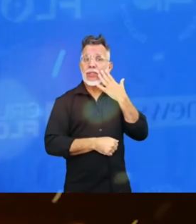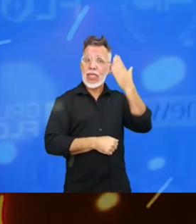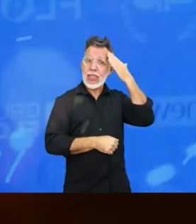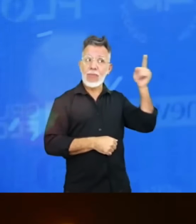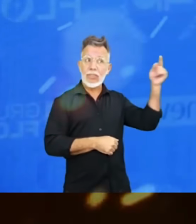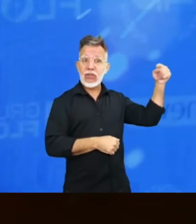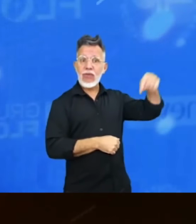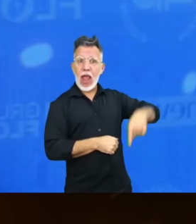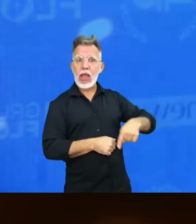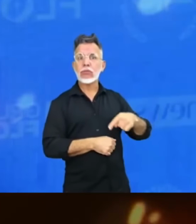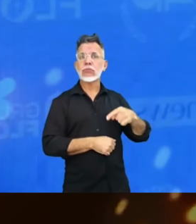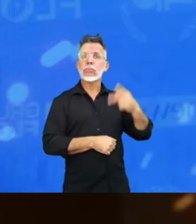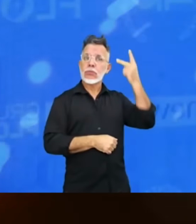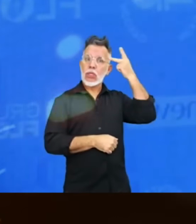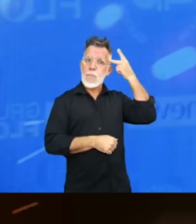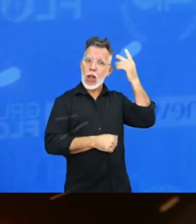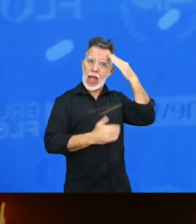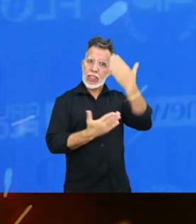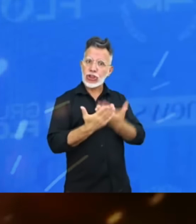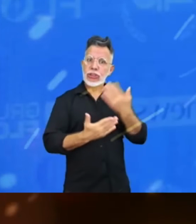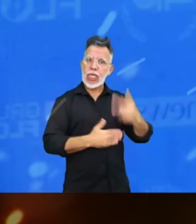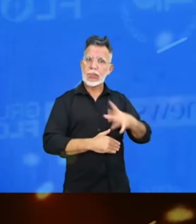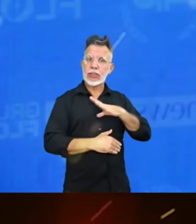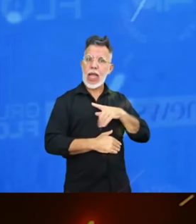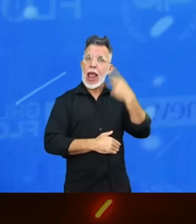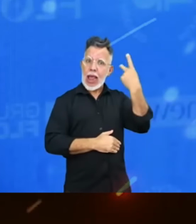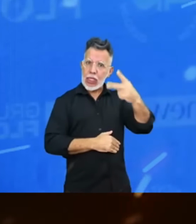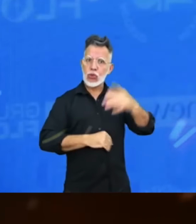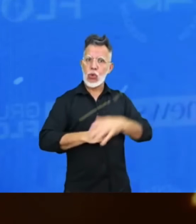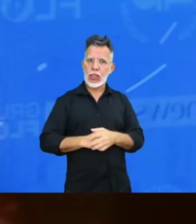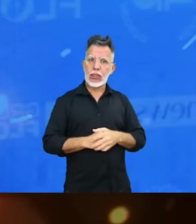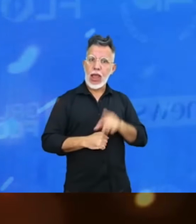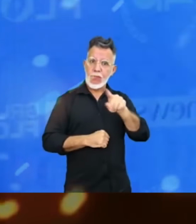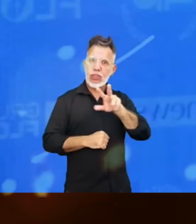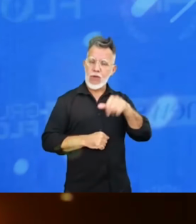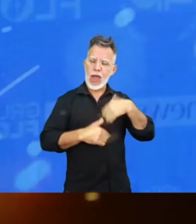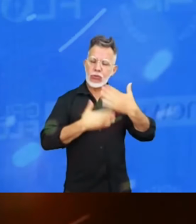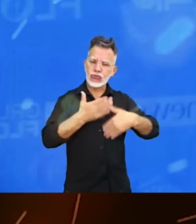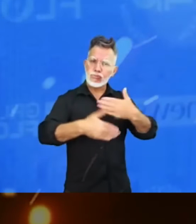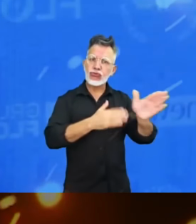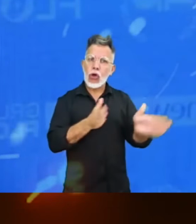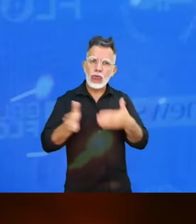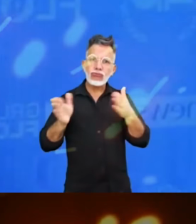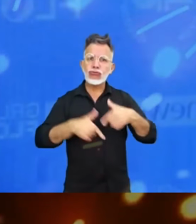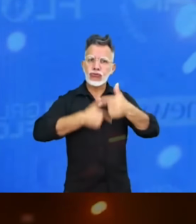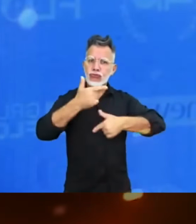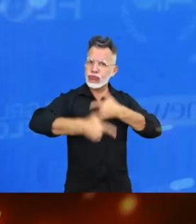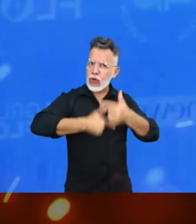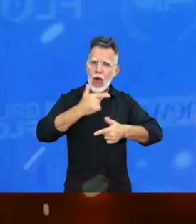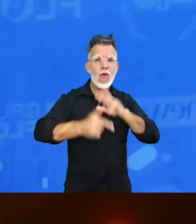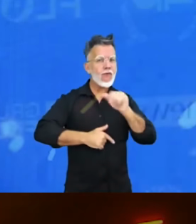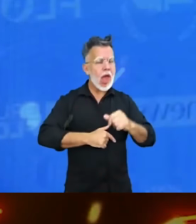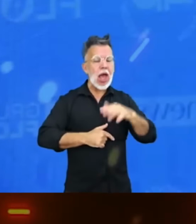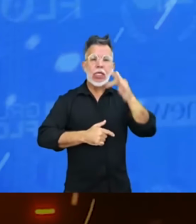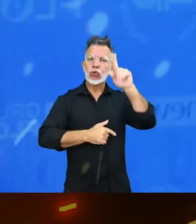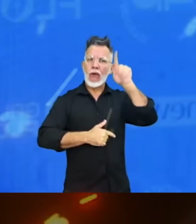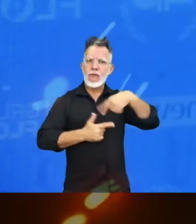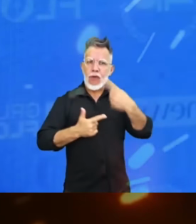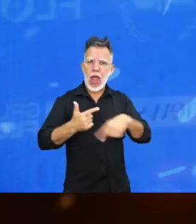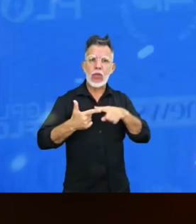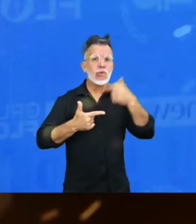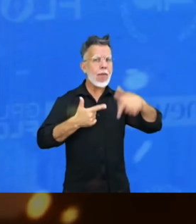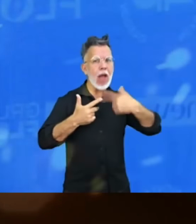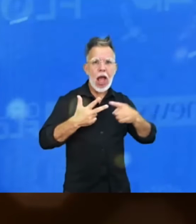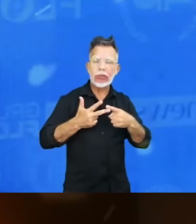cidade Essa cidade é sua e você vai produzir muito vai desfrutar muito você vai desenvolver sua fé o trabalho a Prosperidade que você